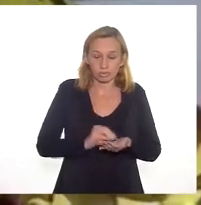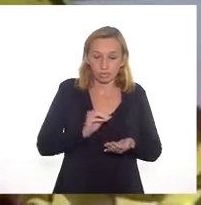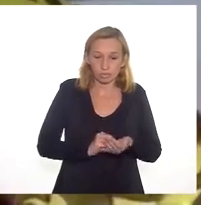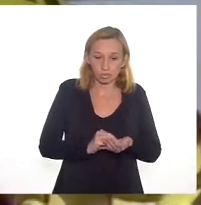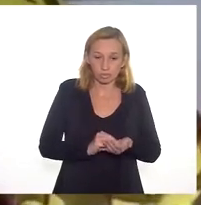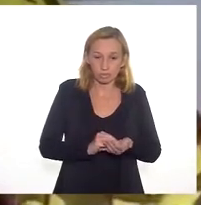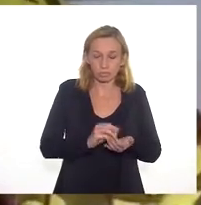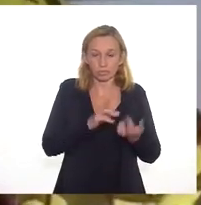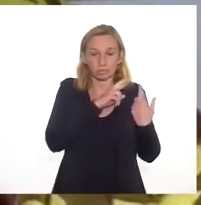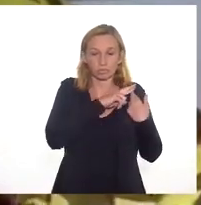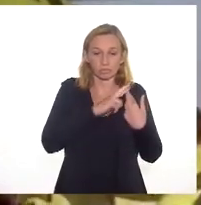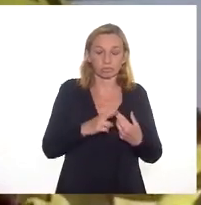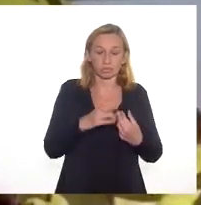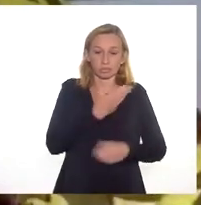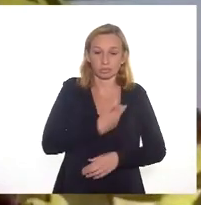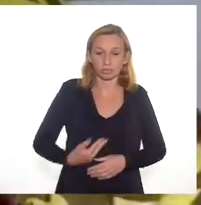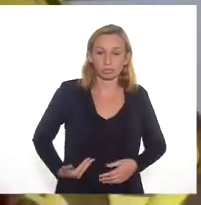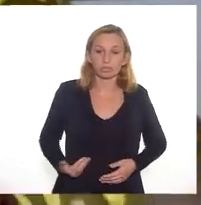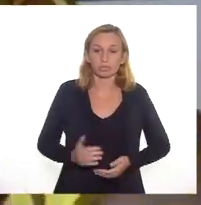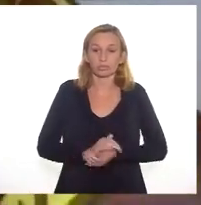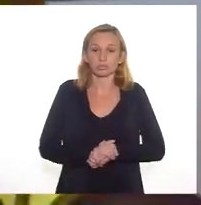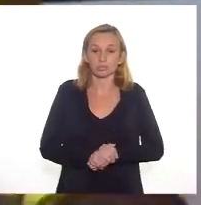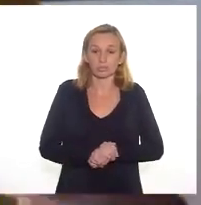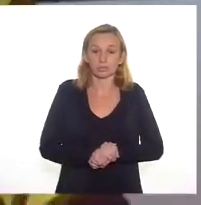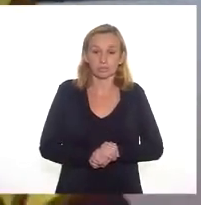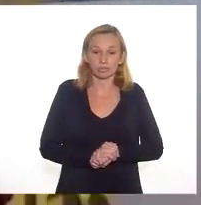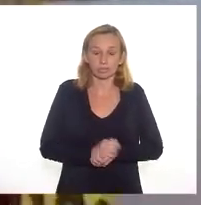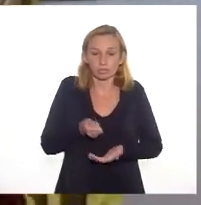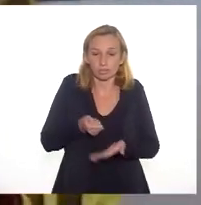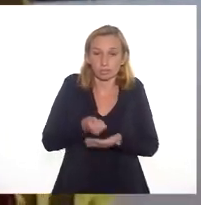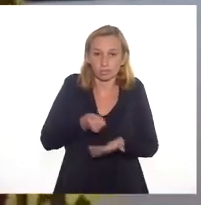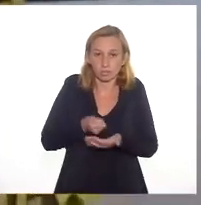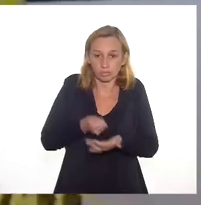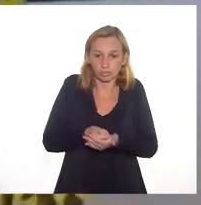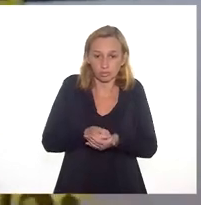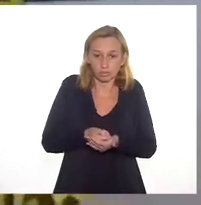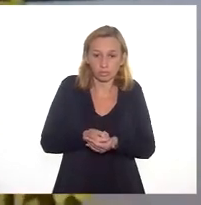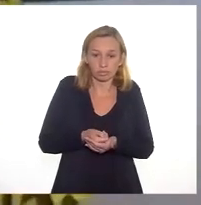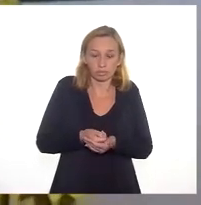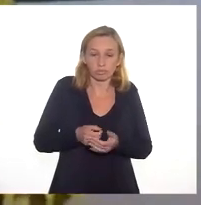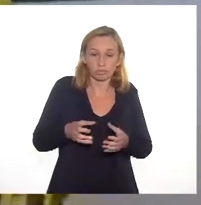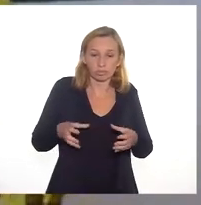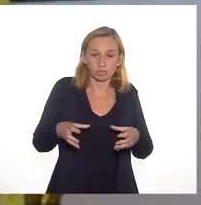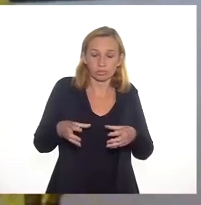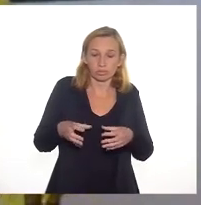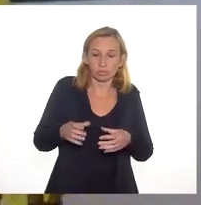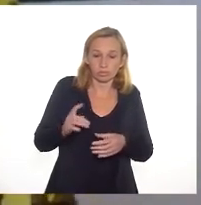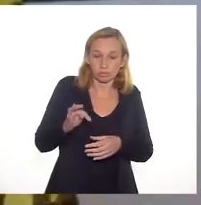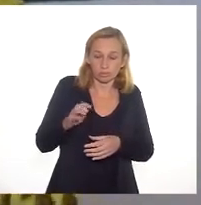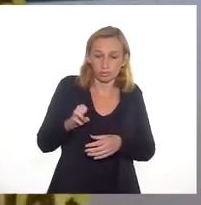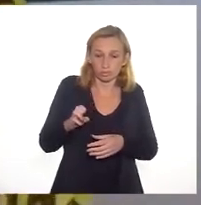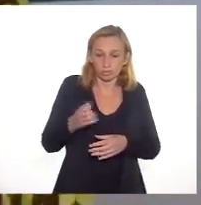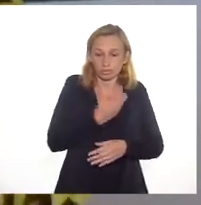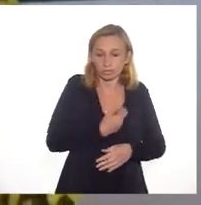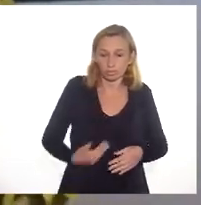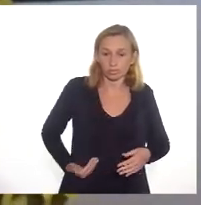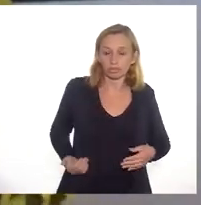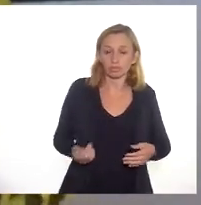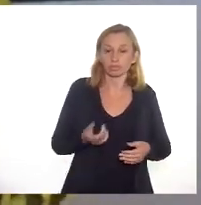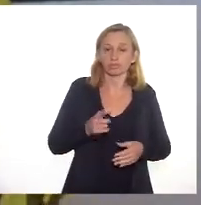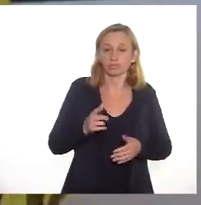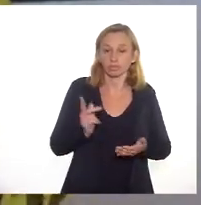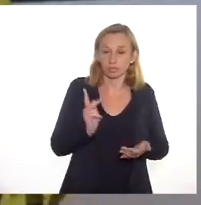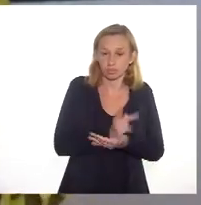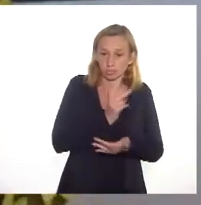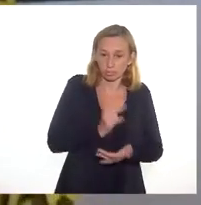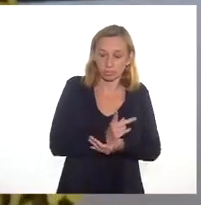do então governador a partir de obrigar agentes públicos a cometer ilícitos